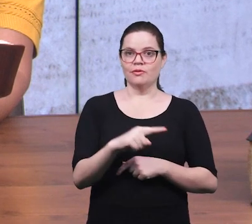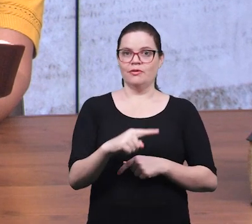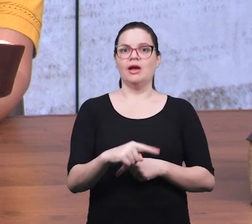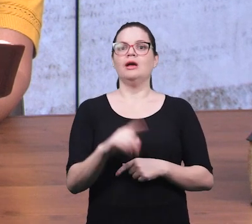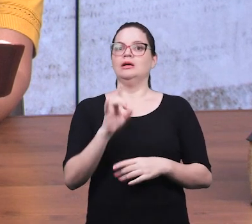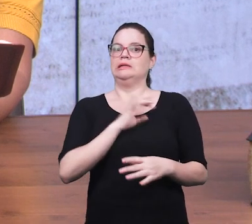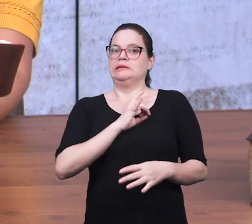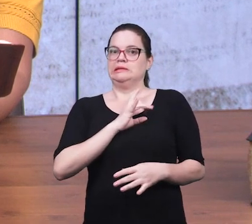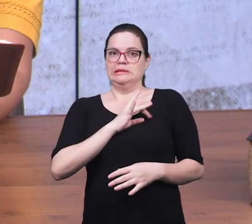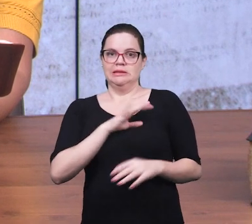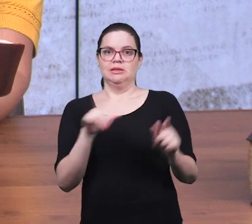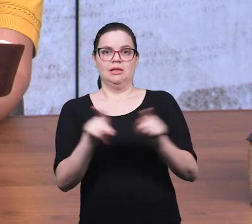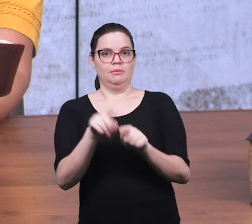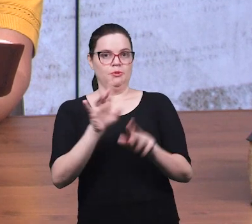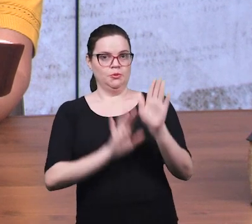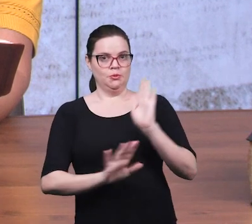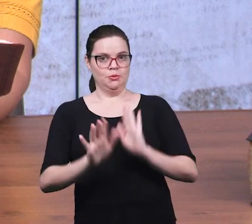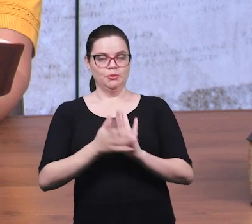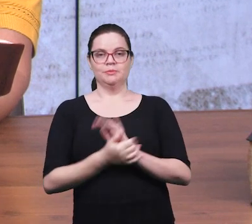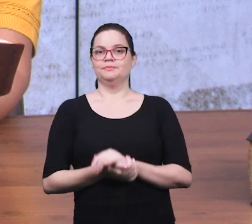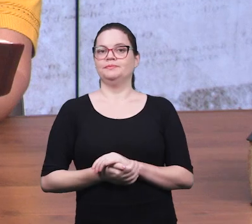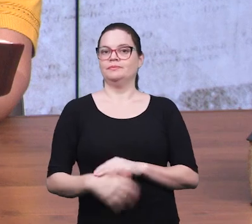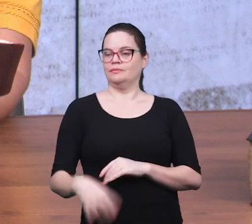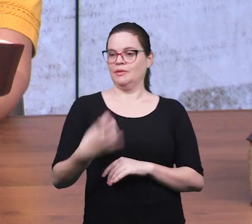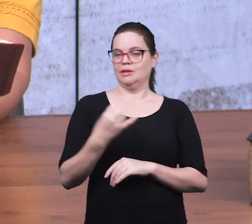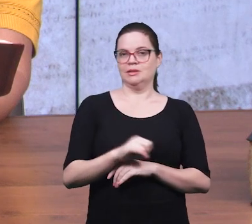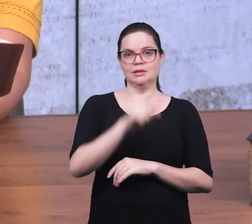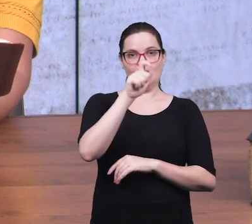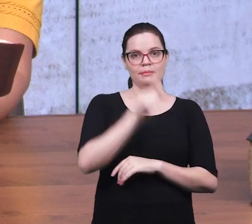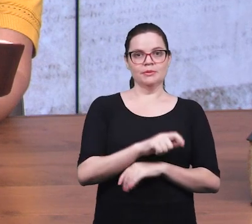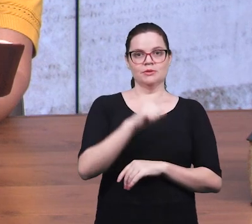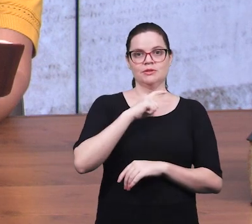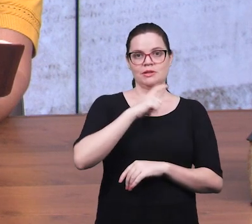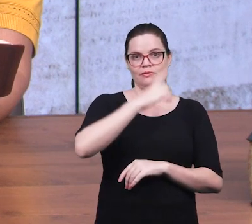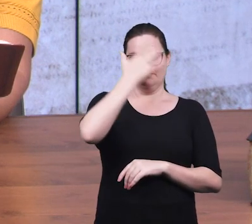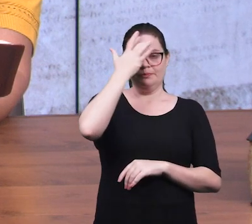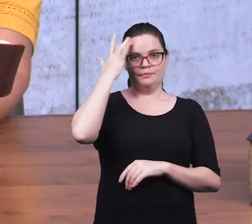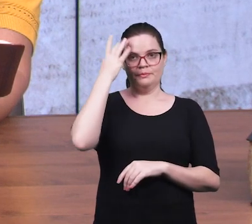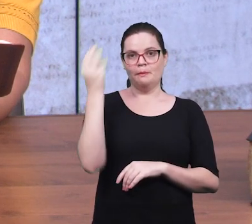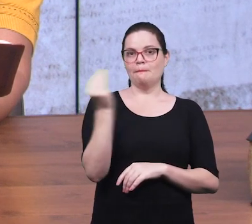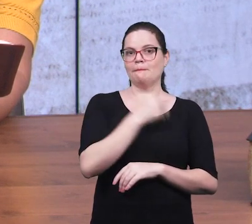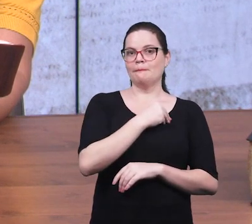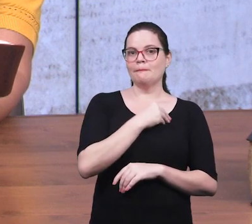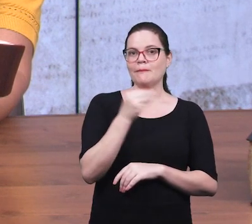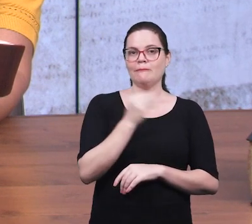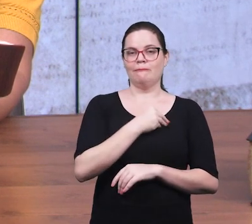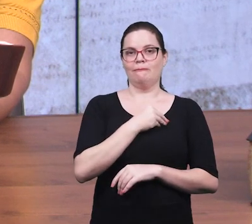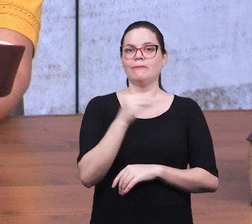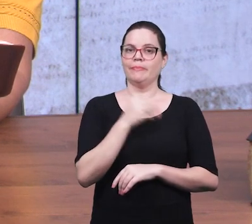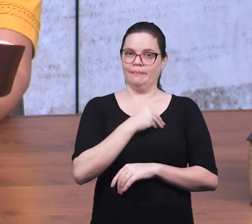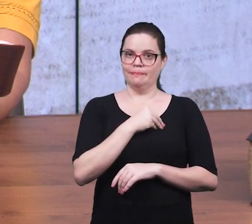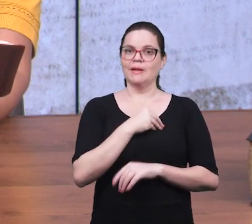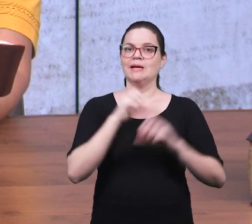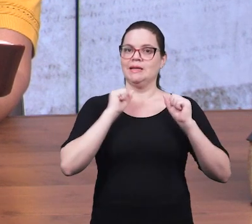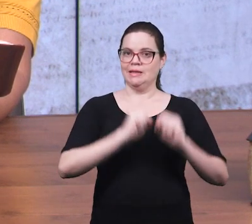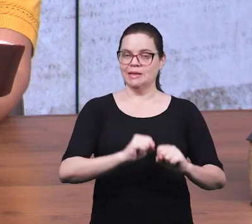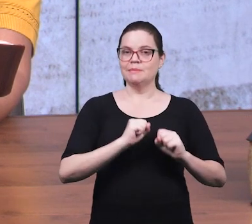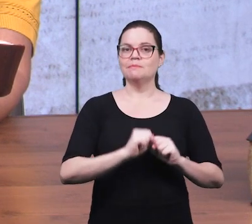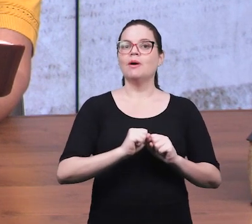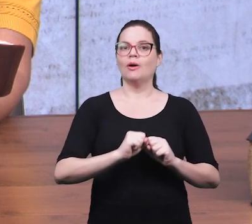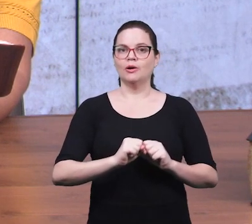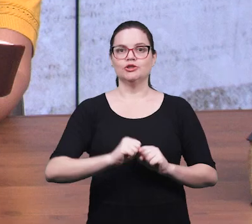Quando também em alguém houver pecado digno do juízo de morte, e haja